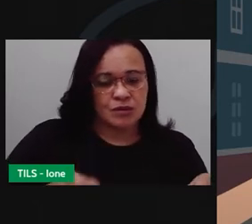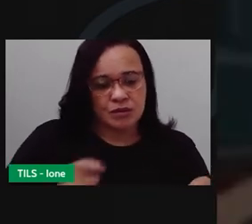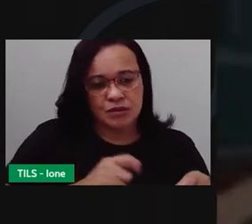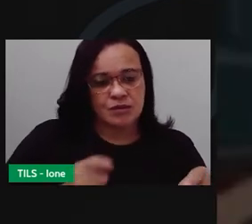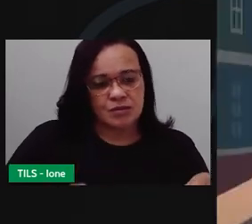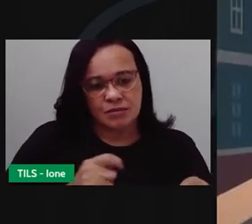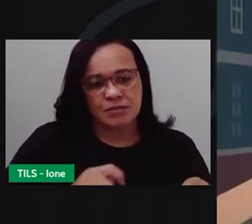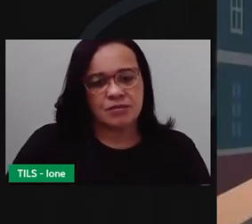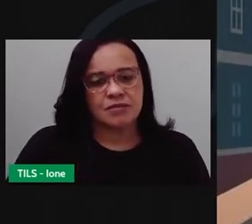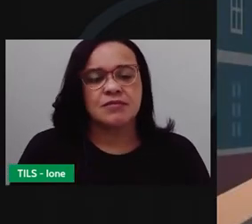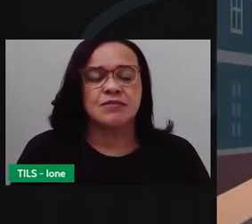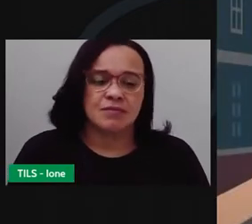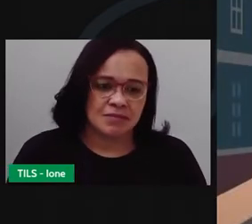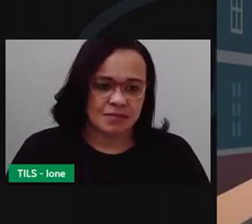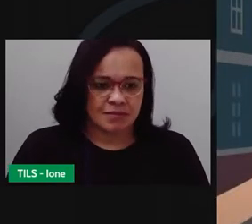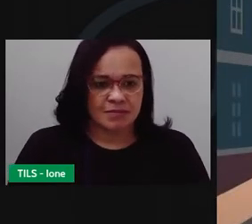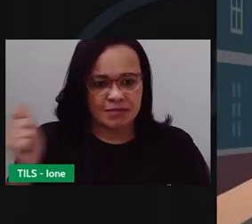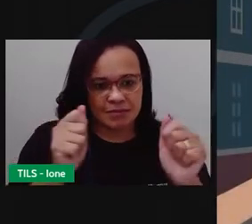A